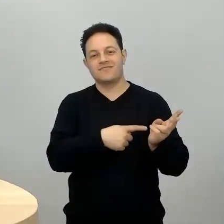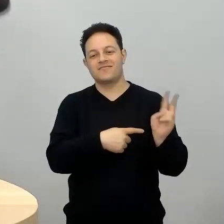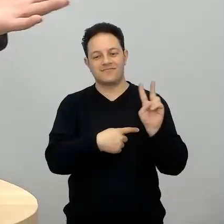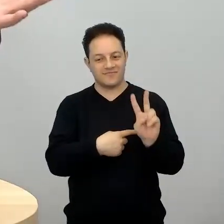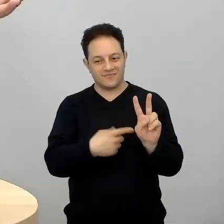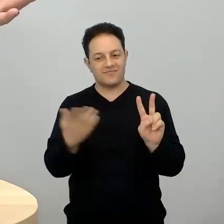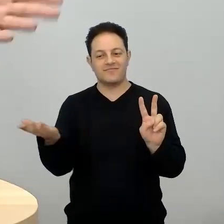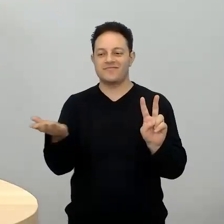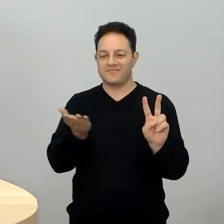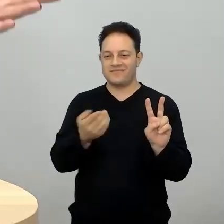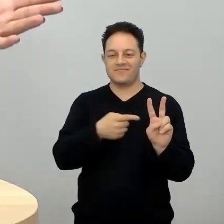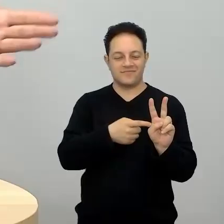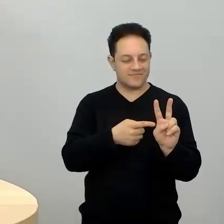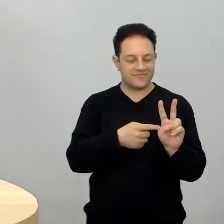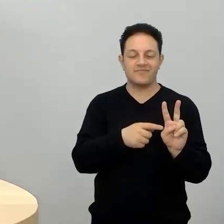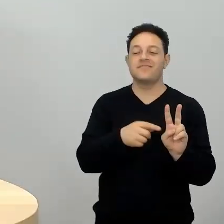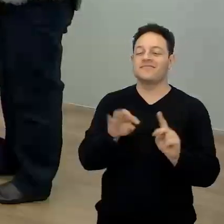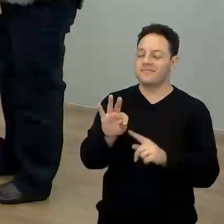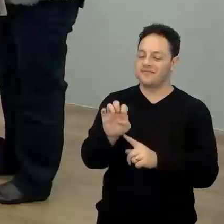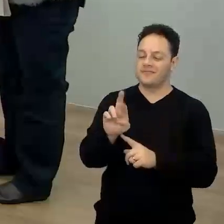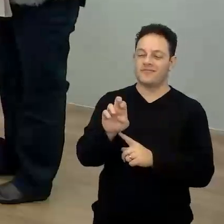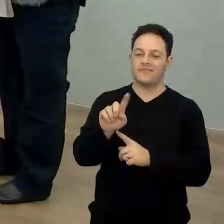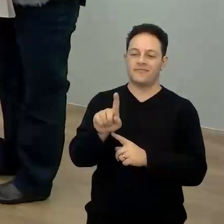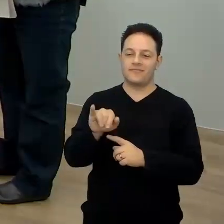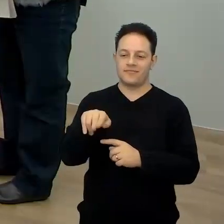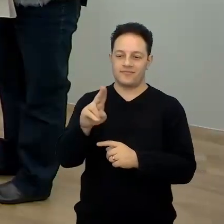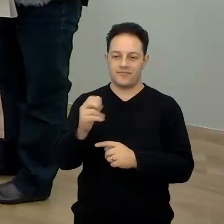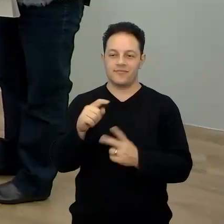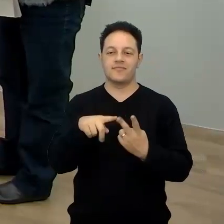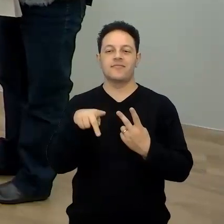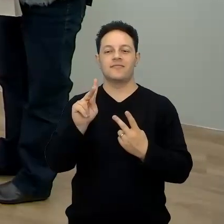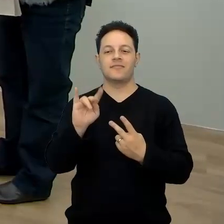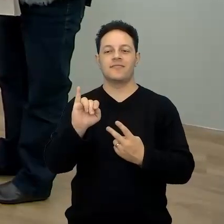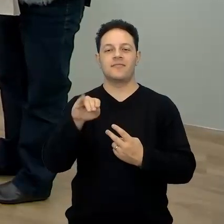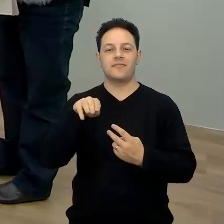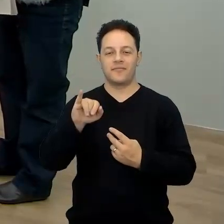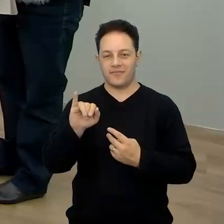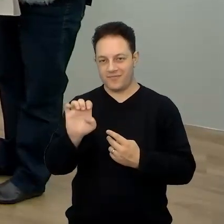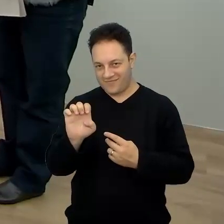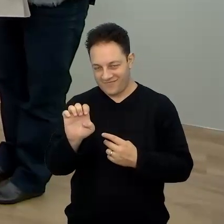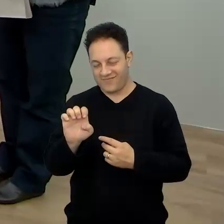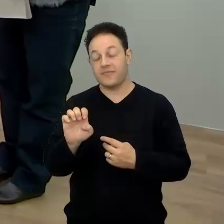as nossas convidadas, a Terezinha e a Kimie. Elas são